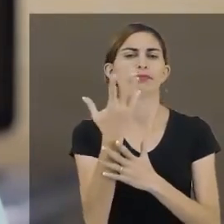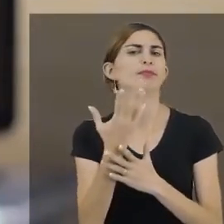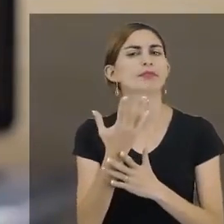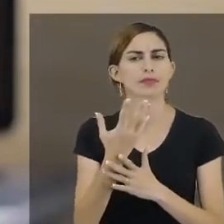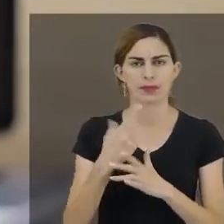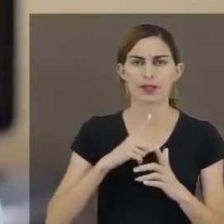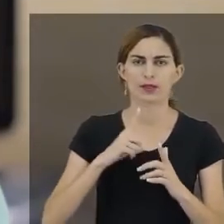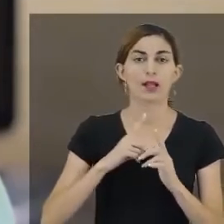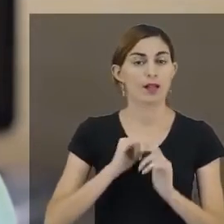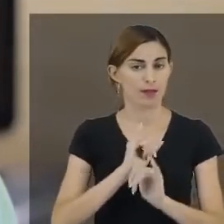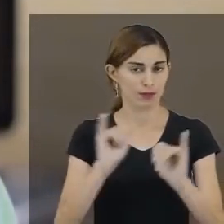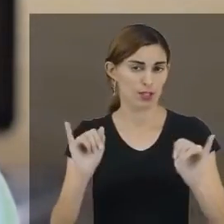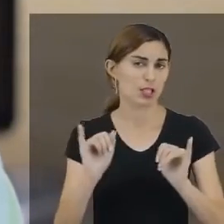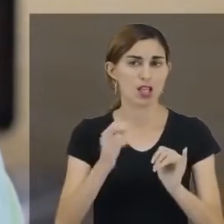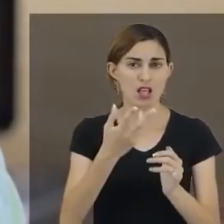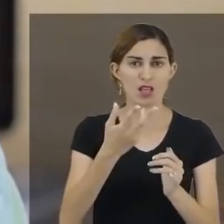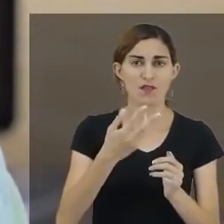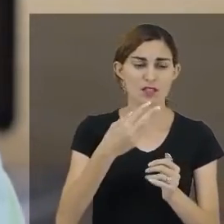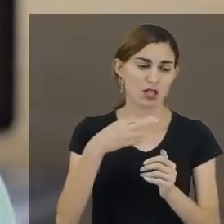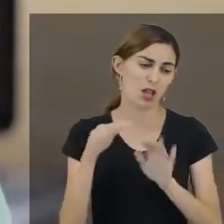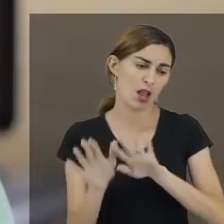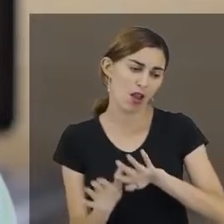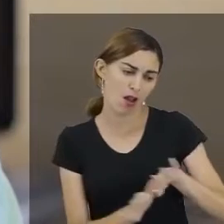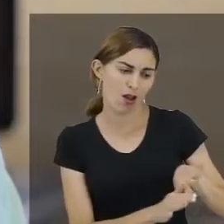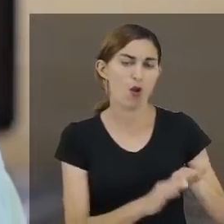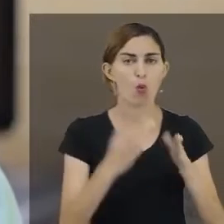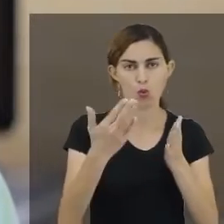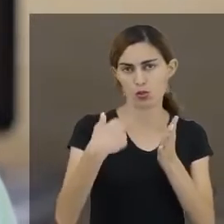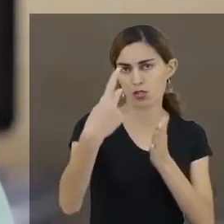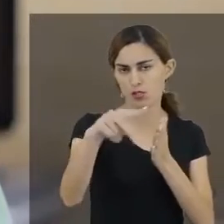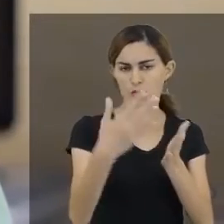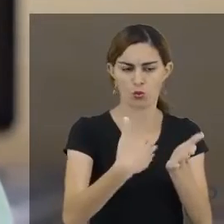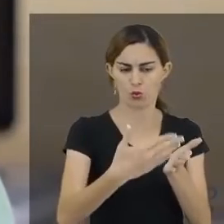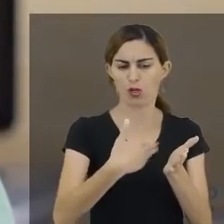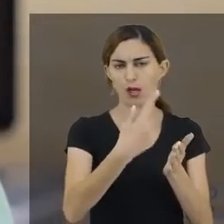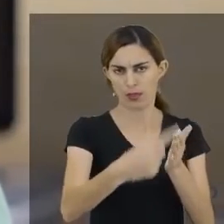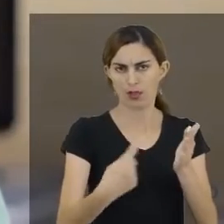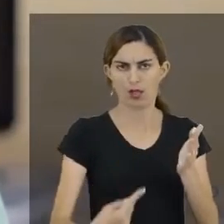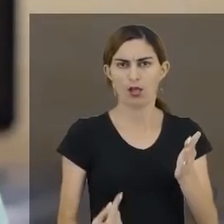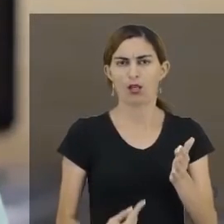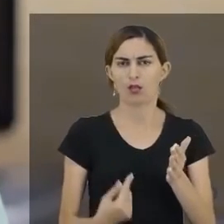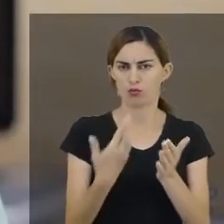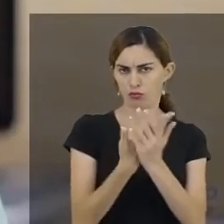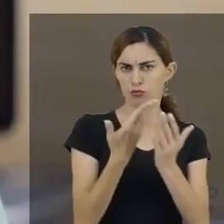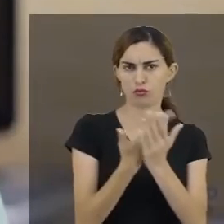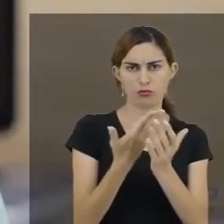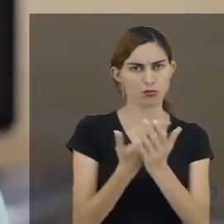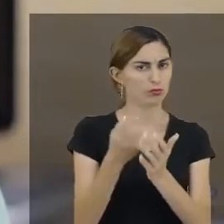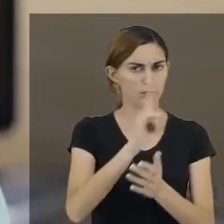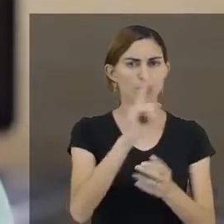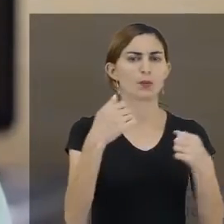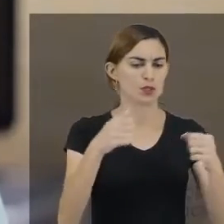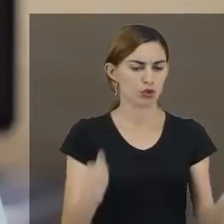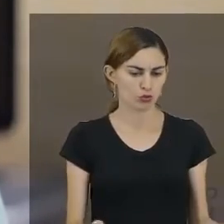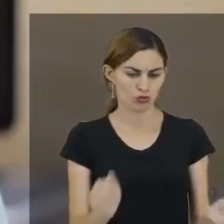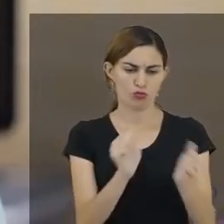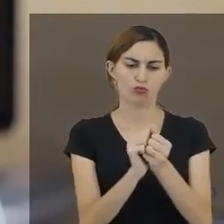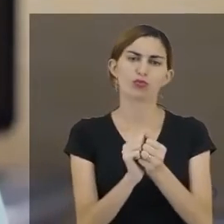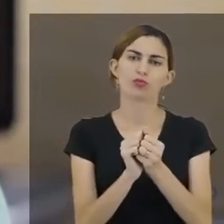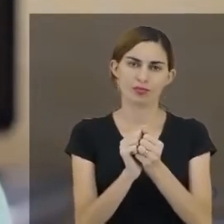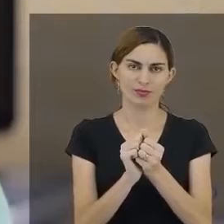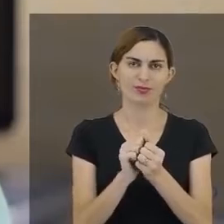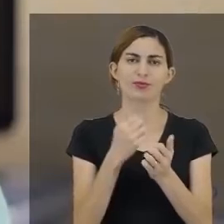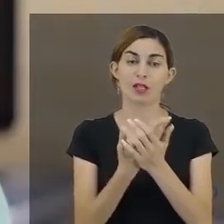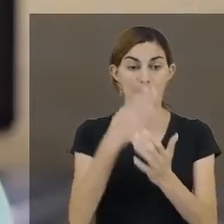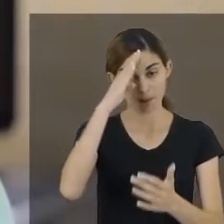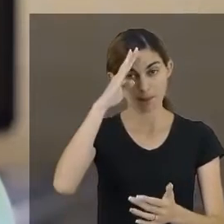criação. Mas alertando, isso não dispensa, essa videoaula não dispensa o uso do seu caderno de estudos. Nele é que